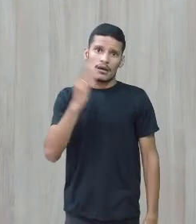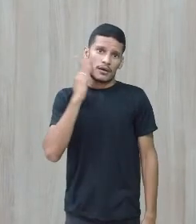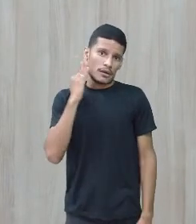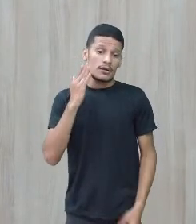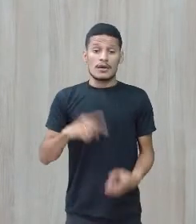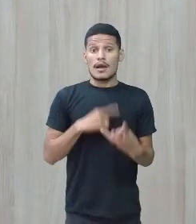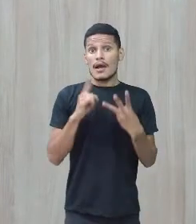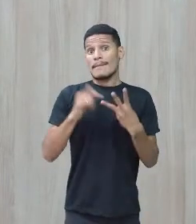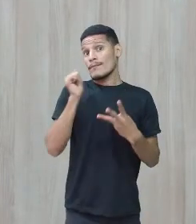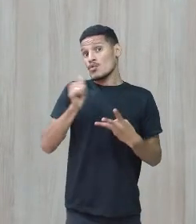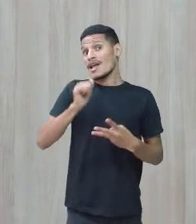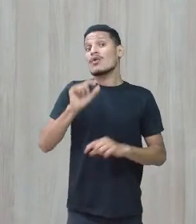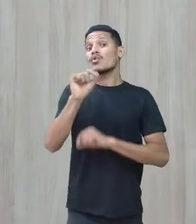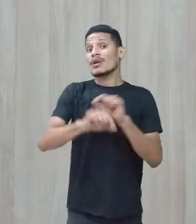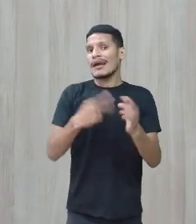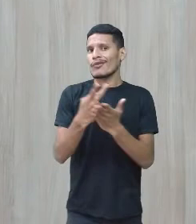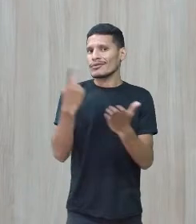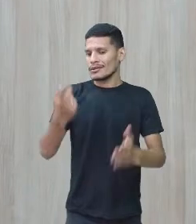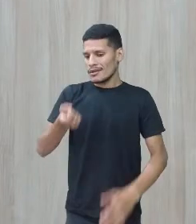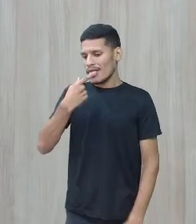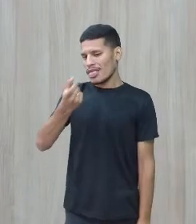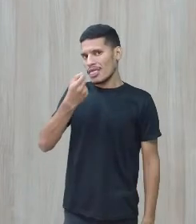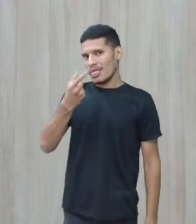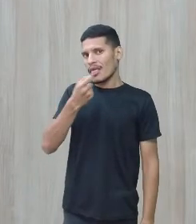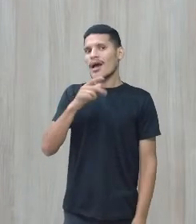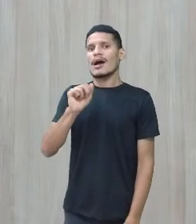por exemplo, a mulher que toma